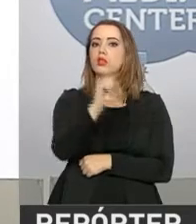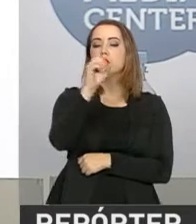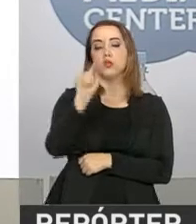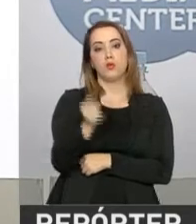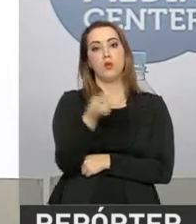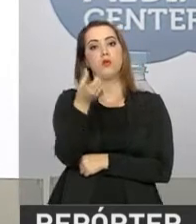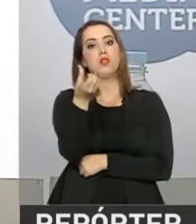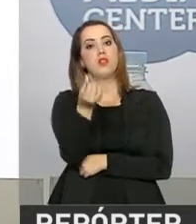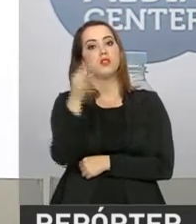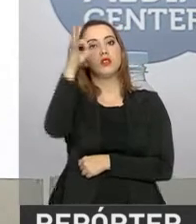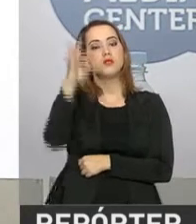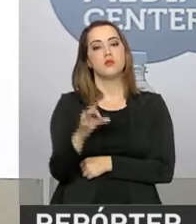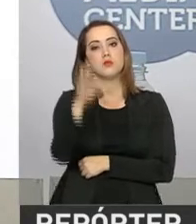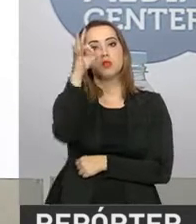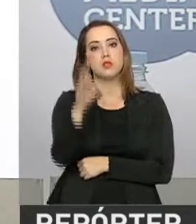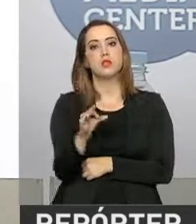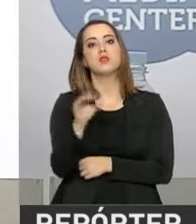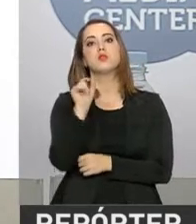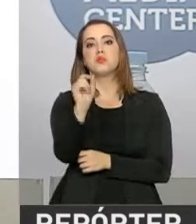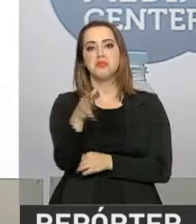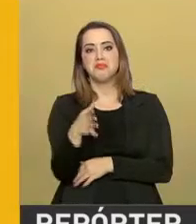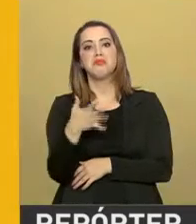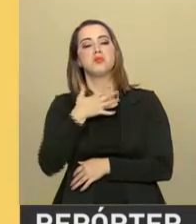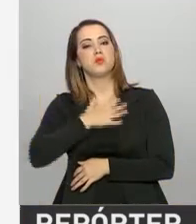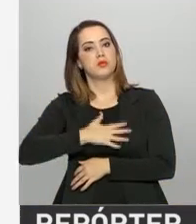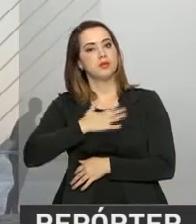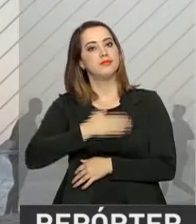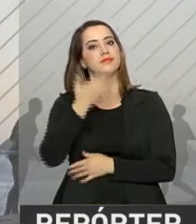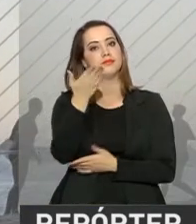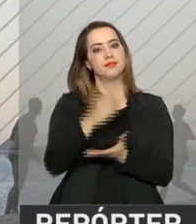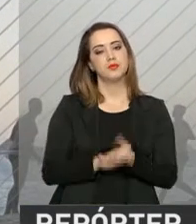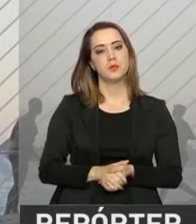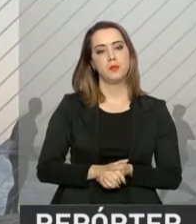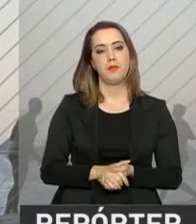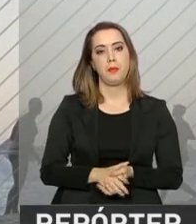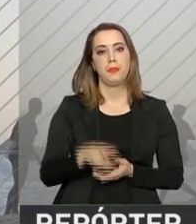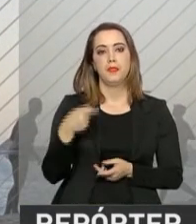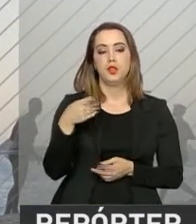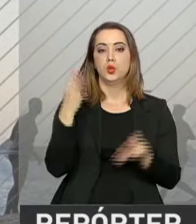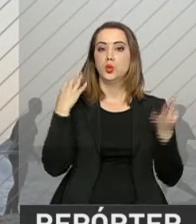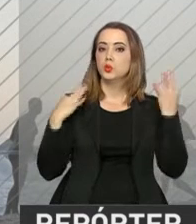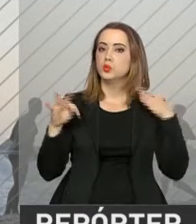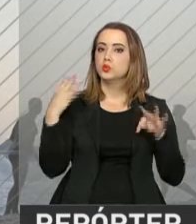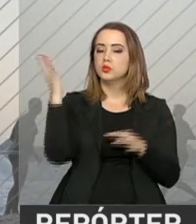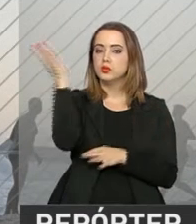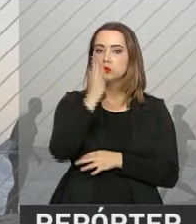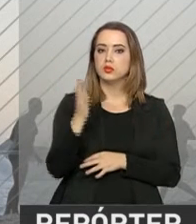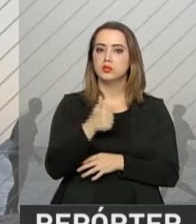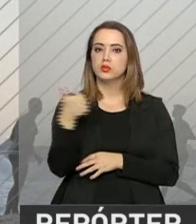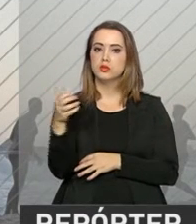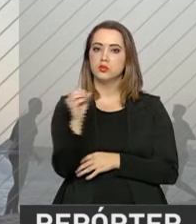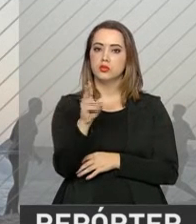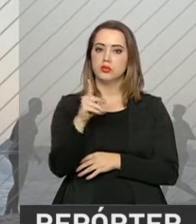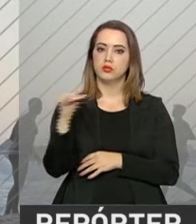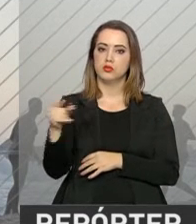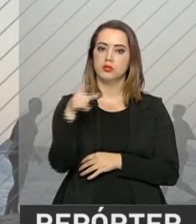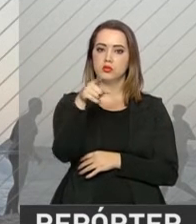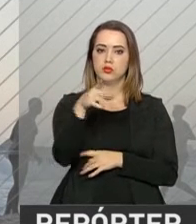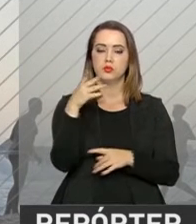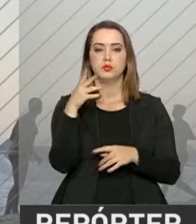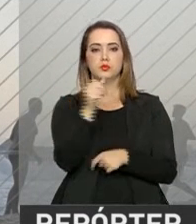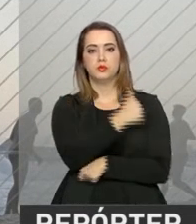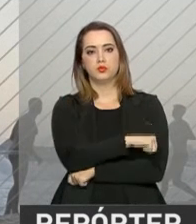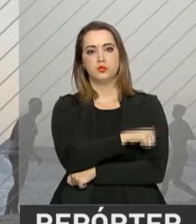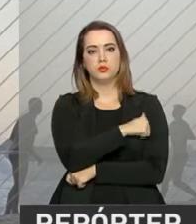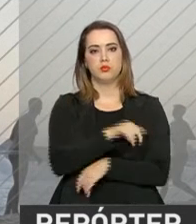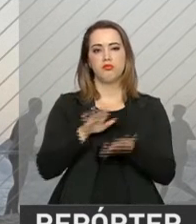88,6%, 90% de aprovação. Em média, o turista brasileiro ficou 10 dias no Rio de Janeiro e gastou cerca